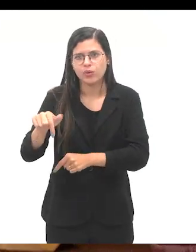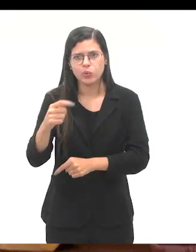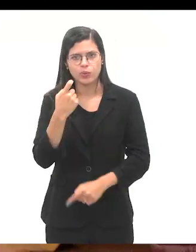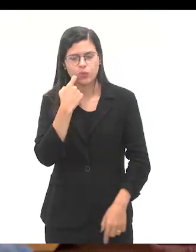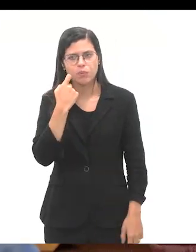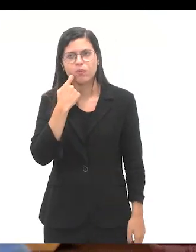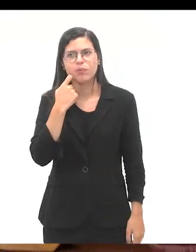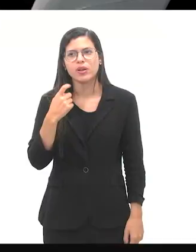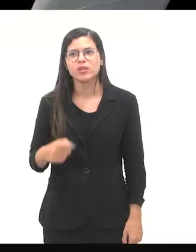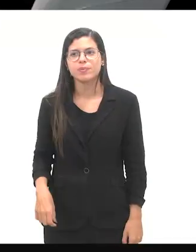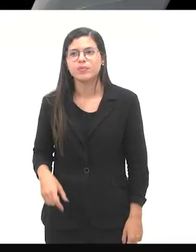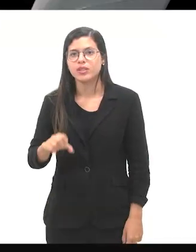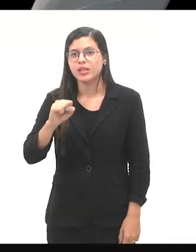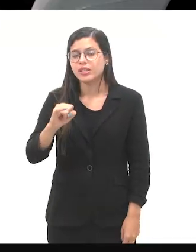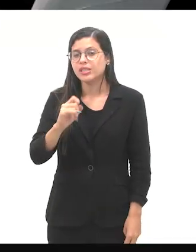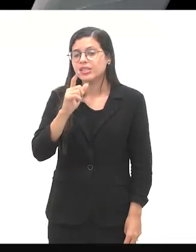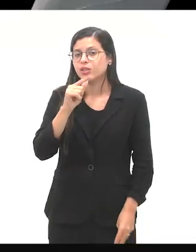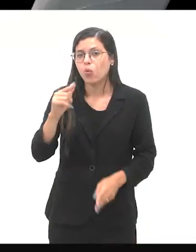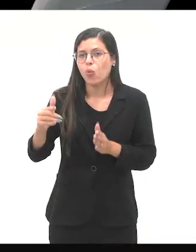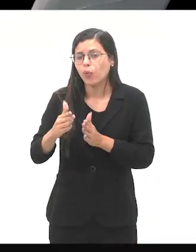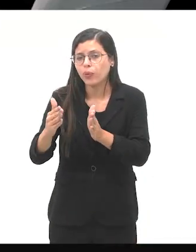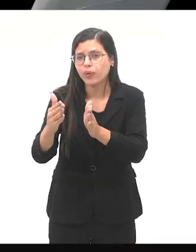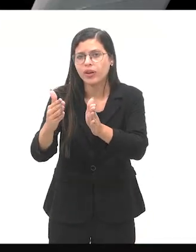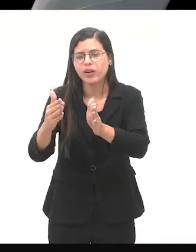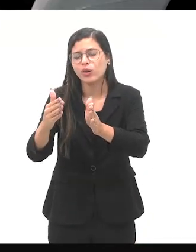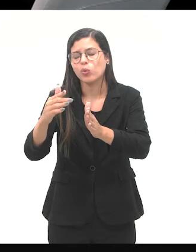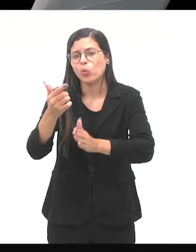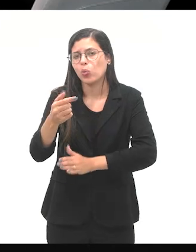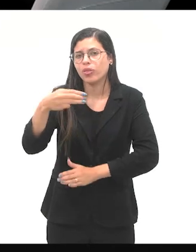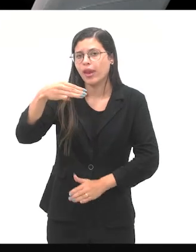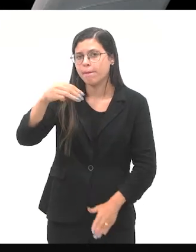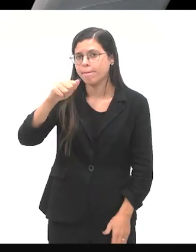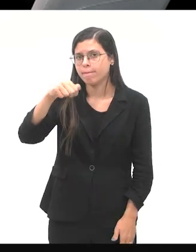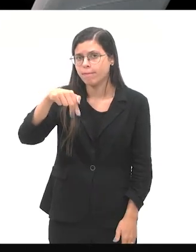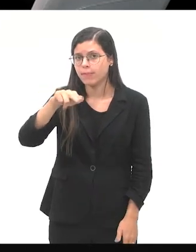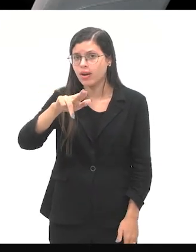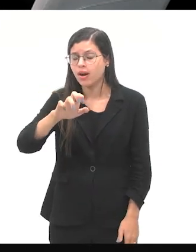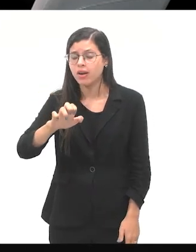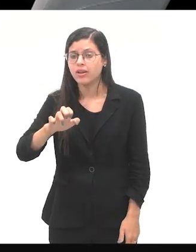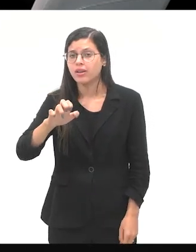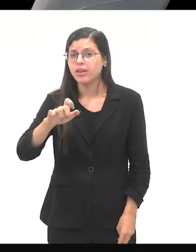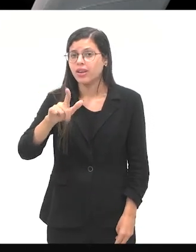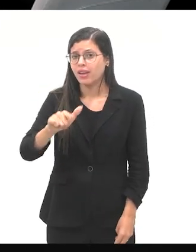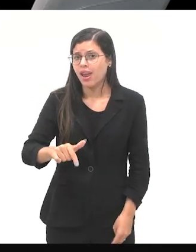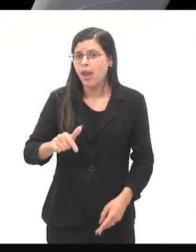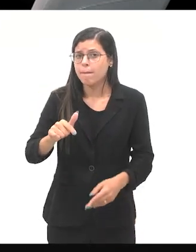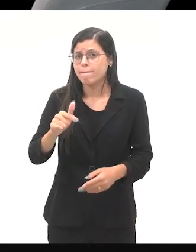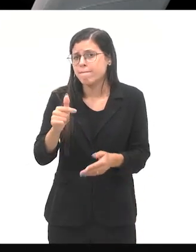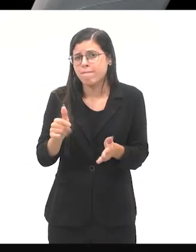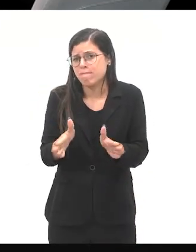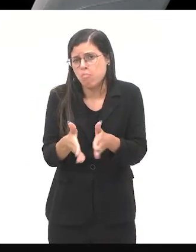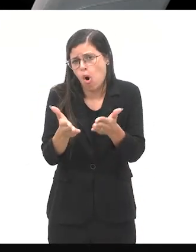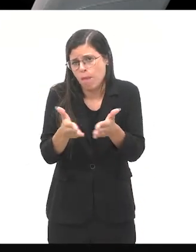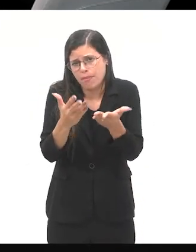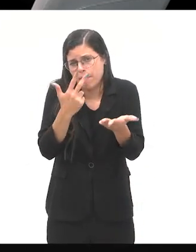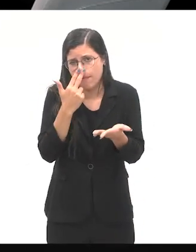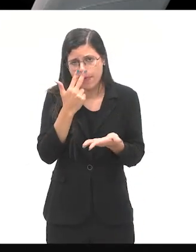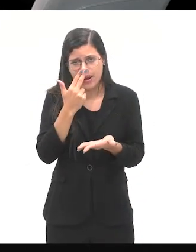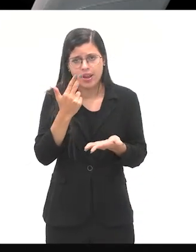você começa a ver, se os rios não têm mangue, esses rios são rios pobres.